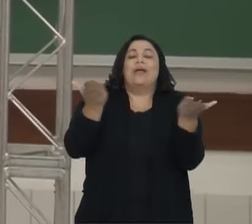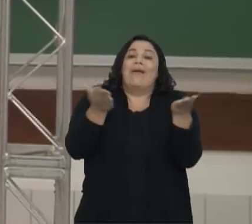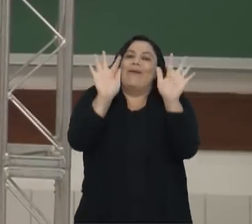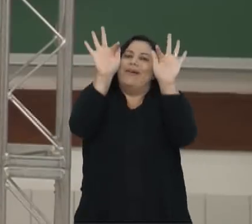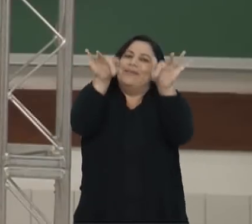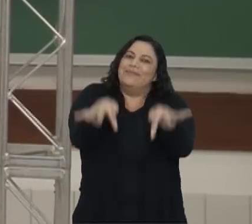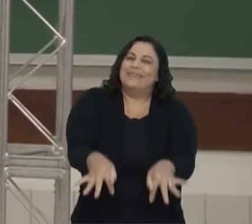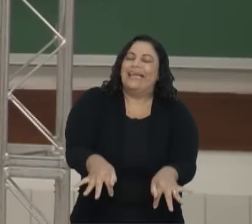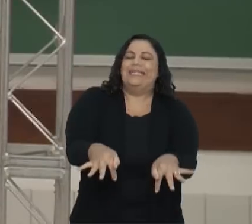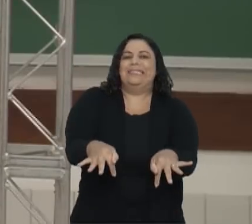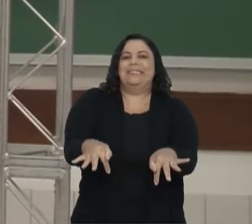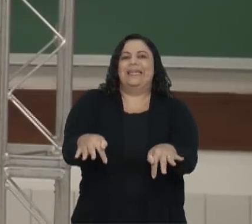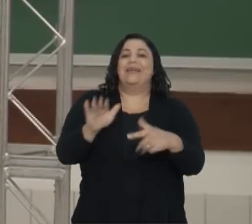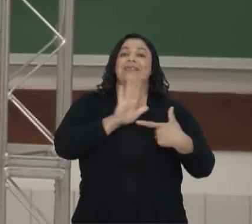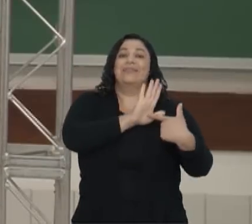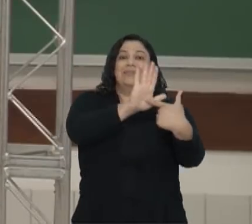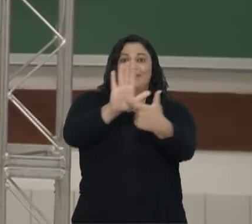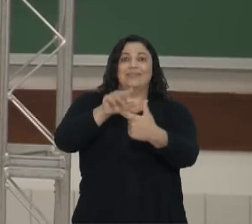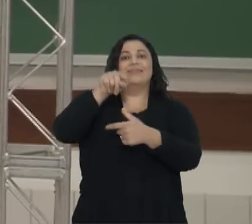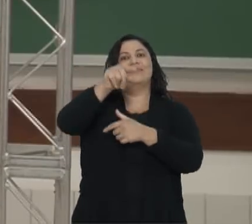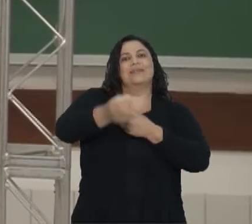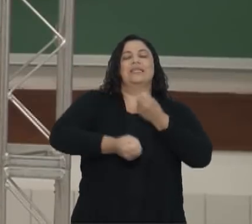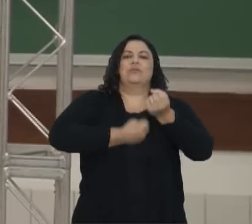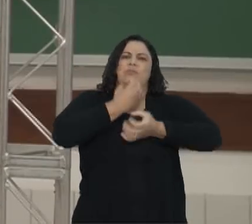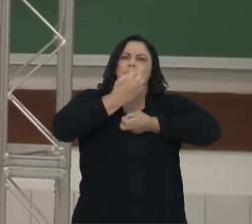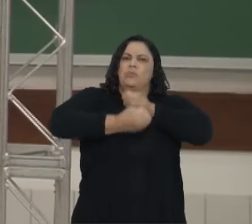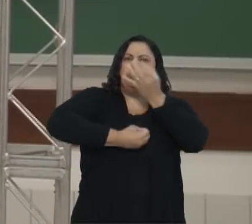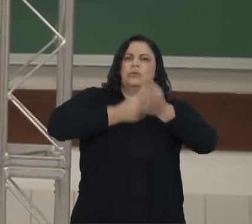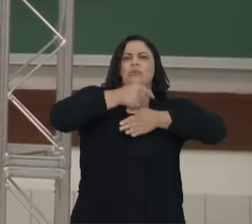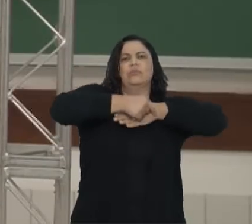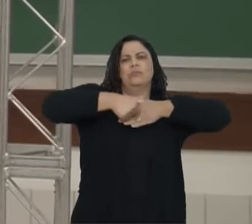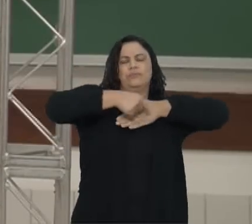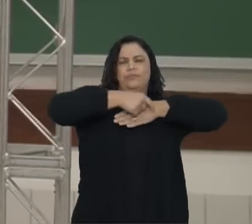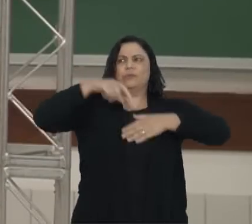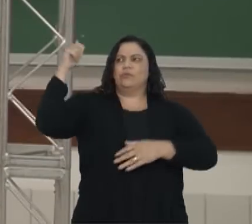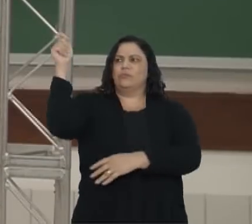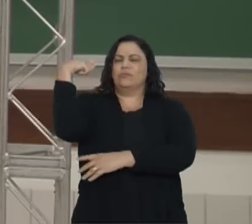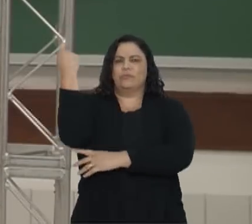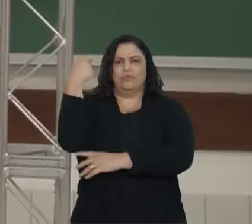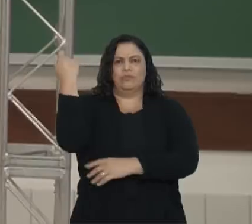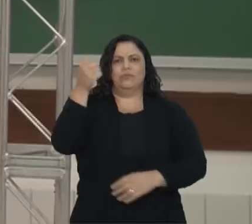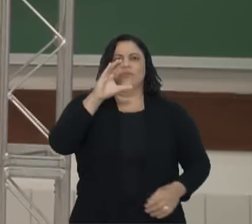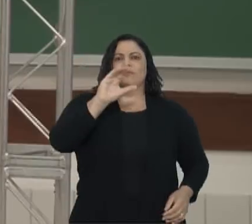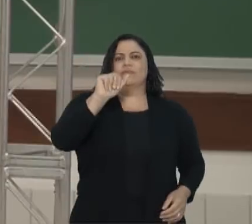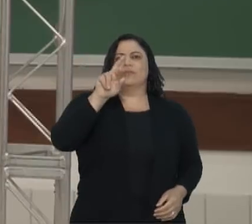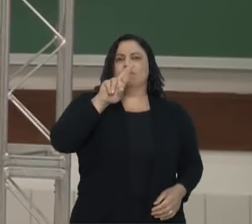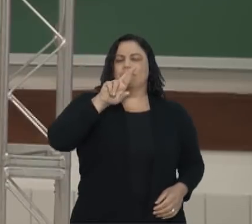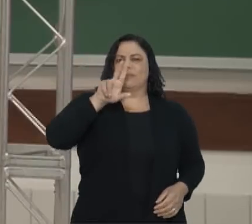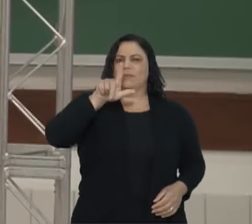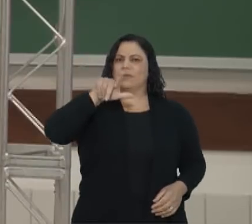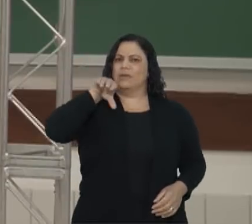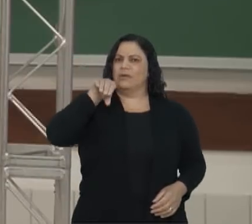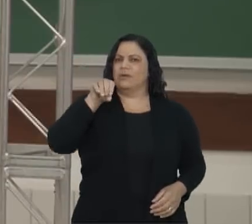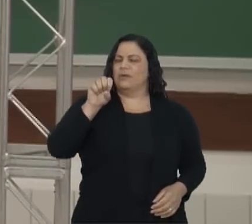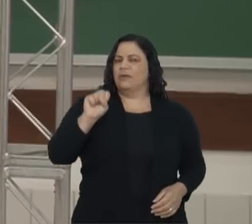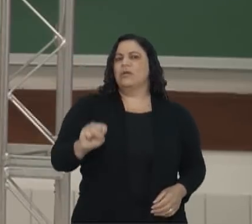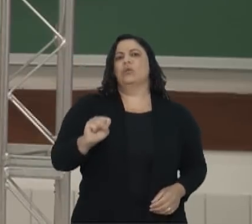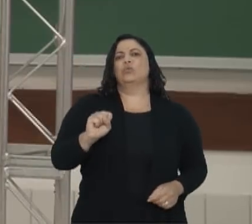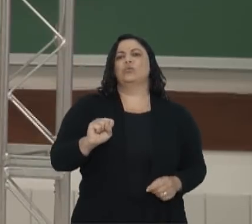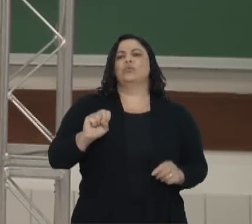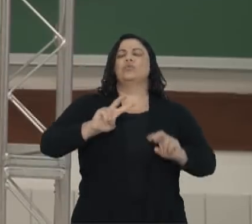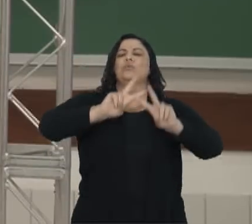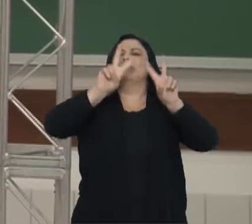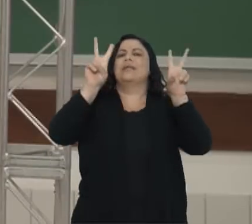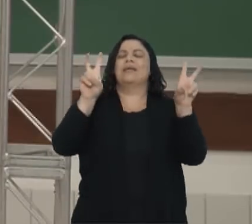para vocês uma poesia de um autor do Rio Grande do Sul, Carlos Omar Vilela Gomes, que é a poesia Quilombo do